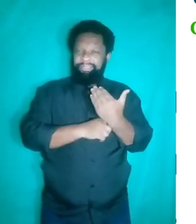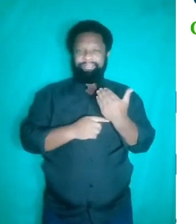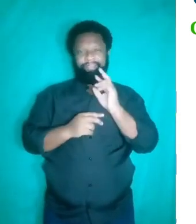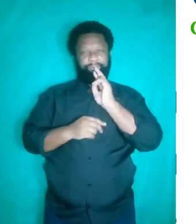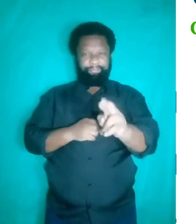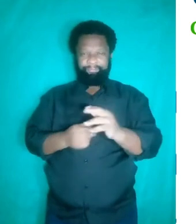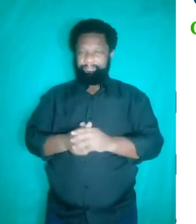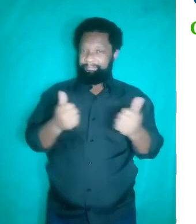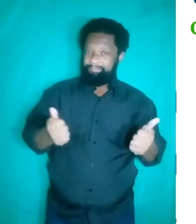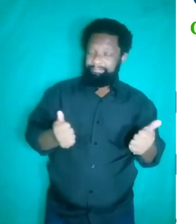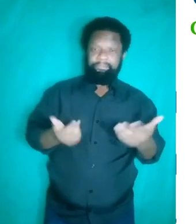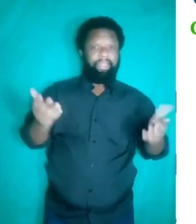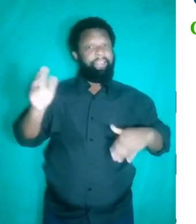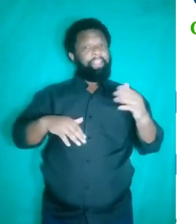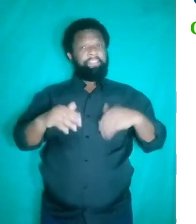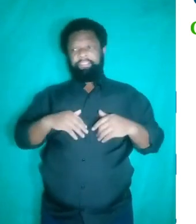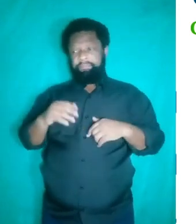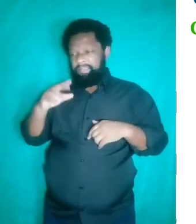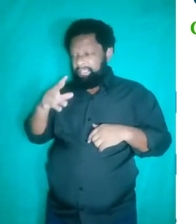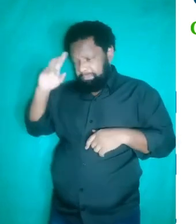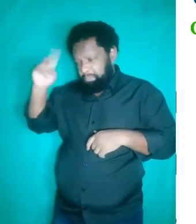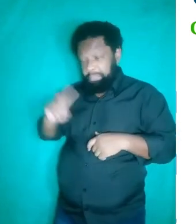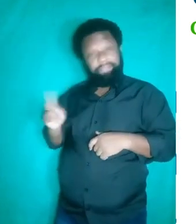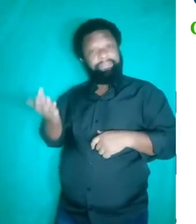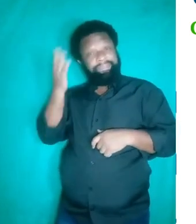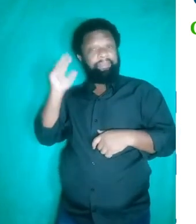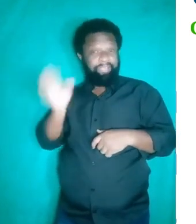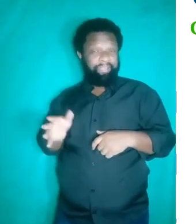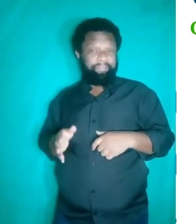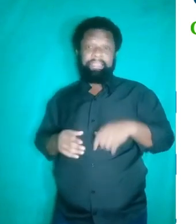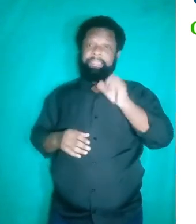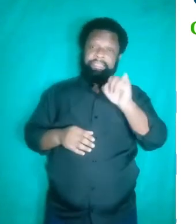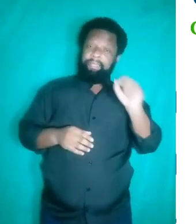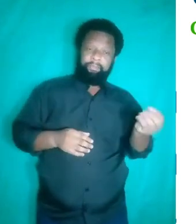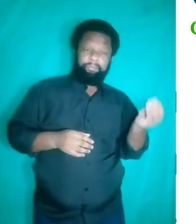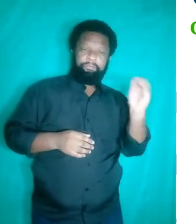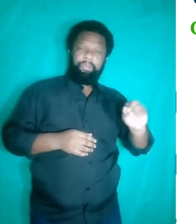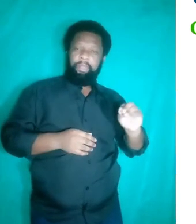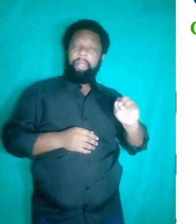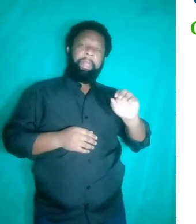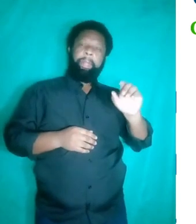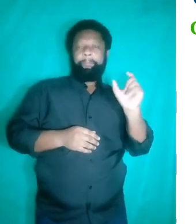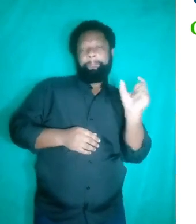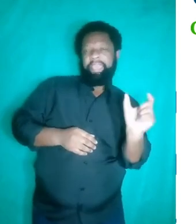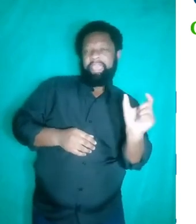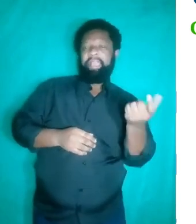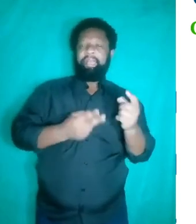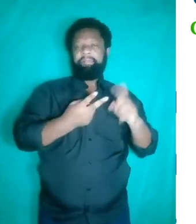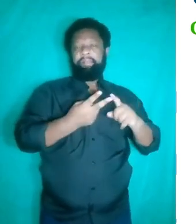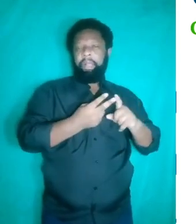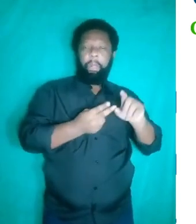tranquilo para a gente pensar neles, ok? Talvez eles não sejam tão obscuros assim. Então, se você coloca uma bateria,